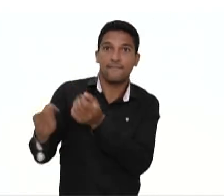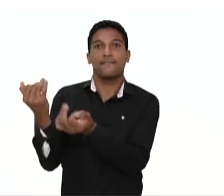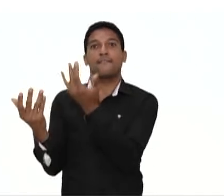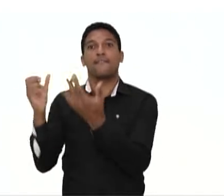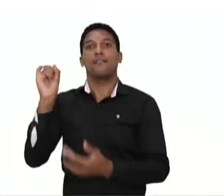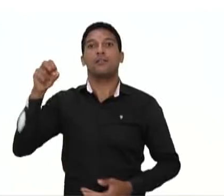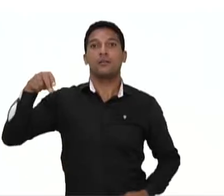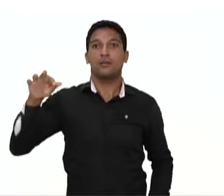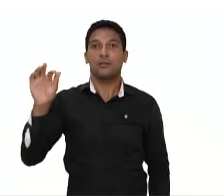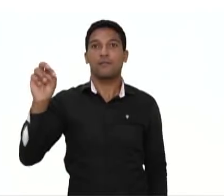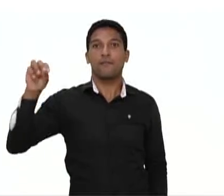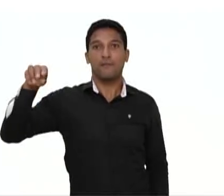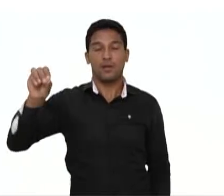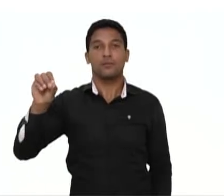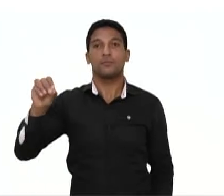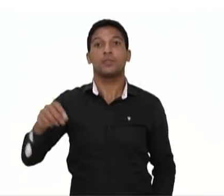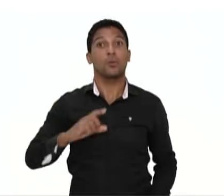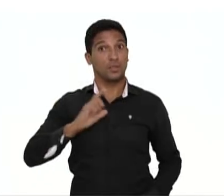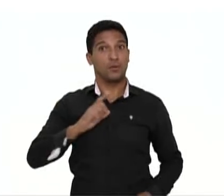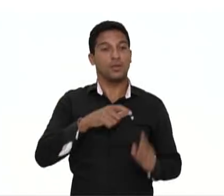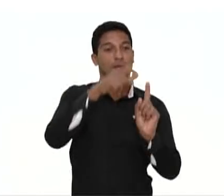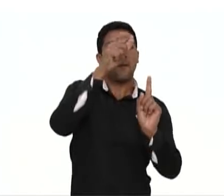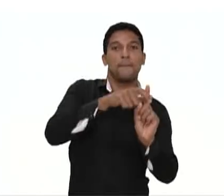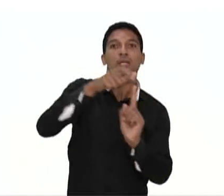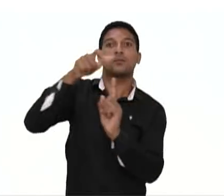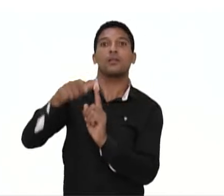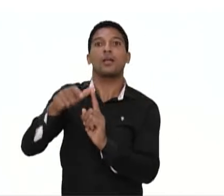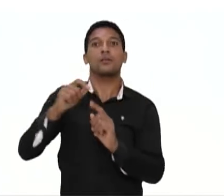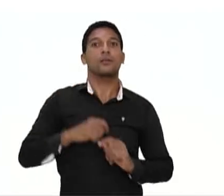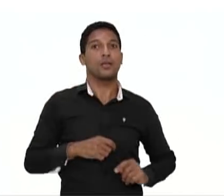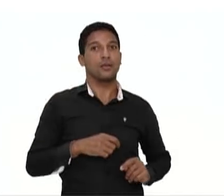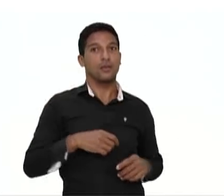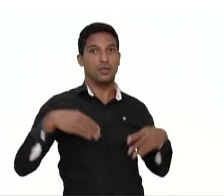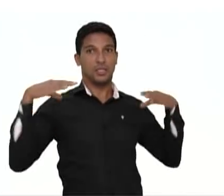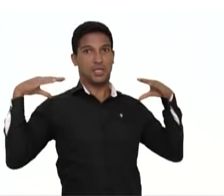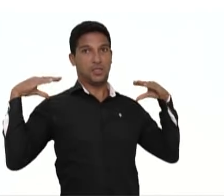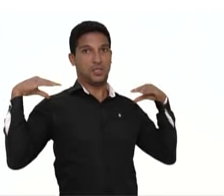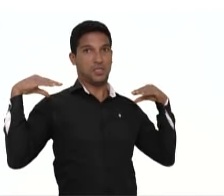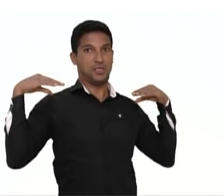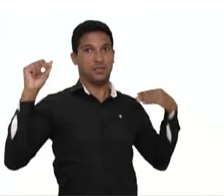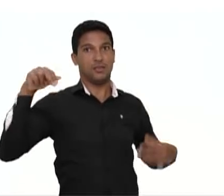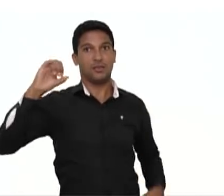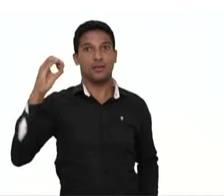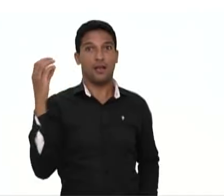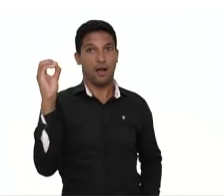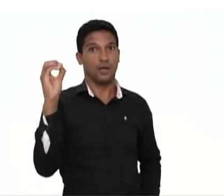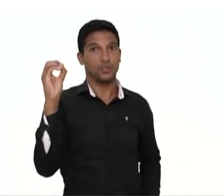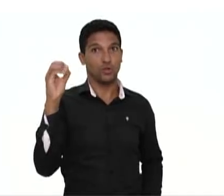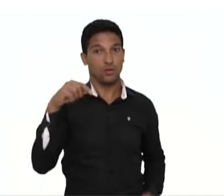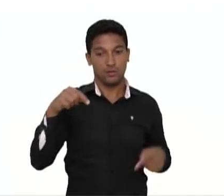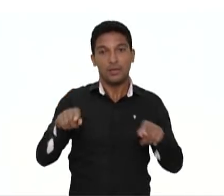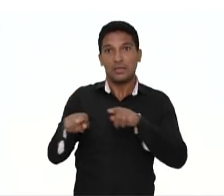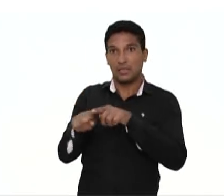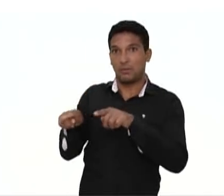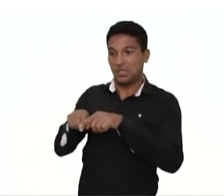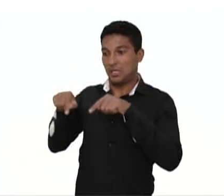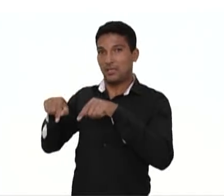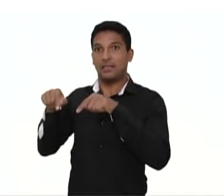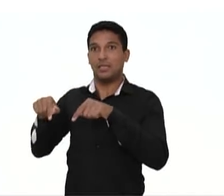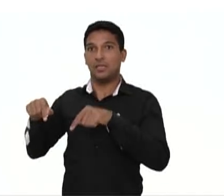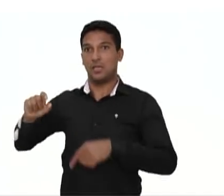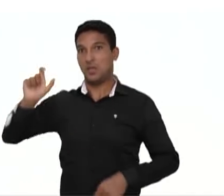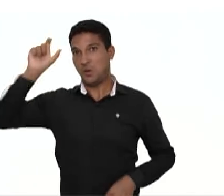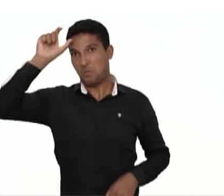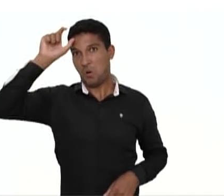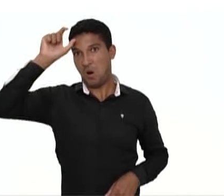que levam para essa viagem são o anjo e o enviado do inferno. De forma cômica, os viajantes acabam